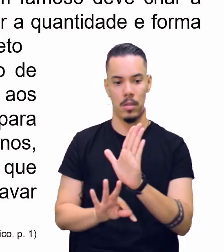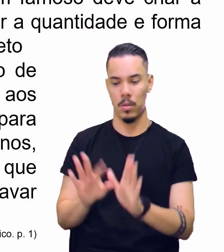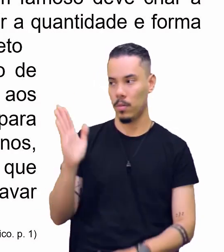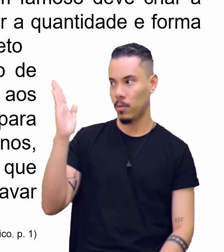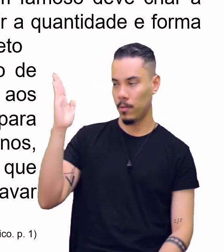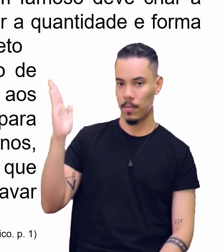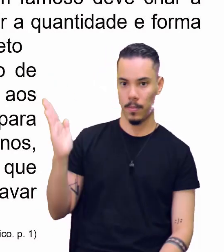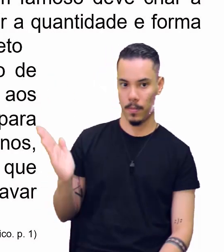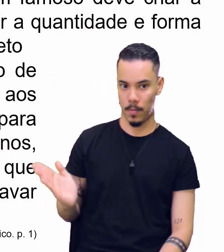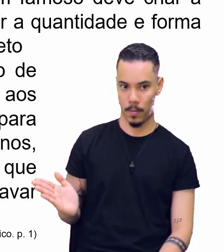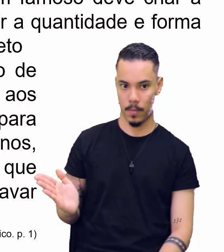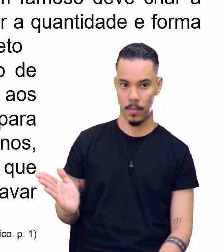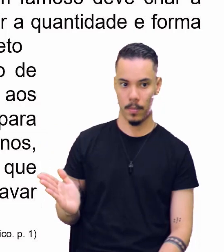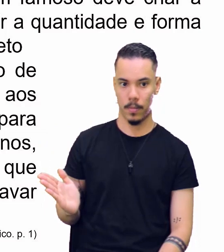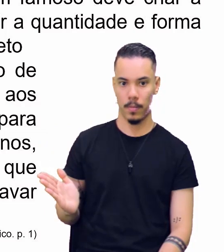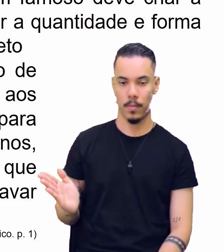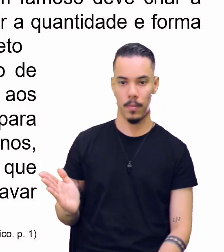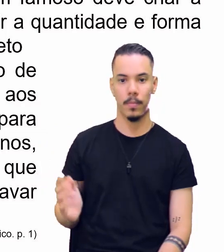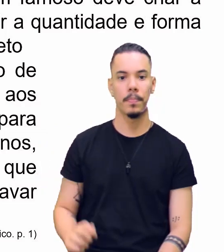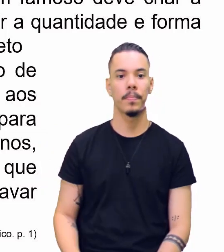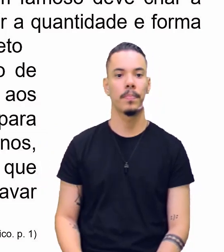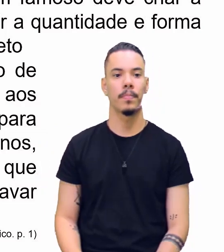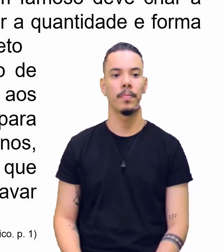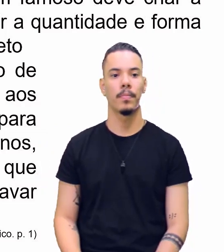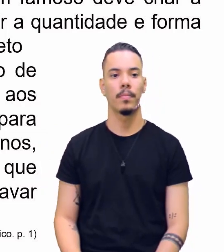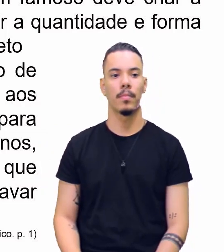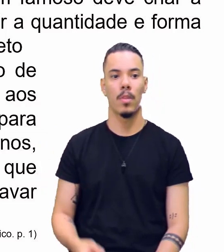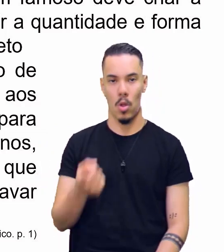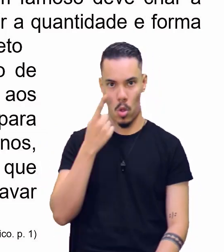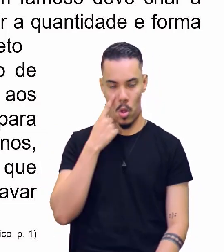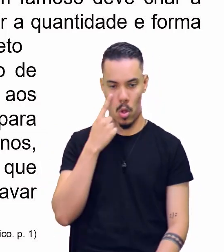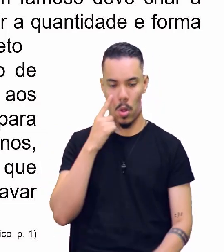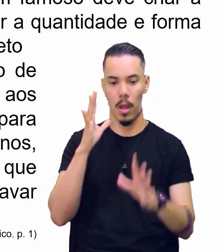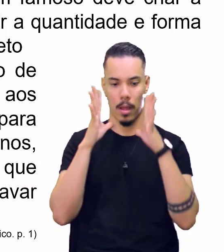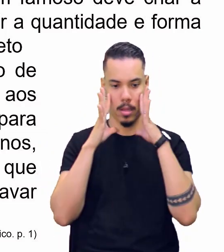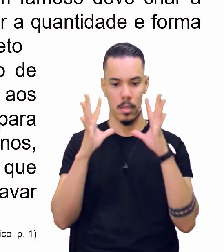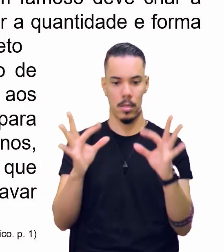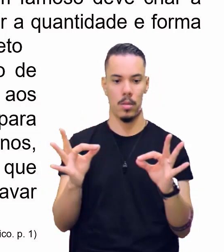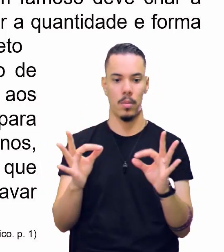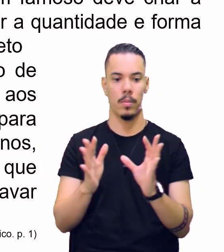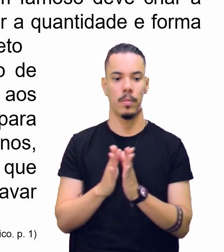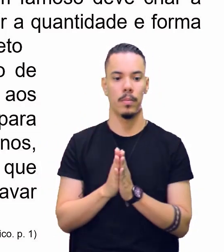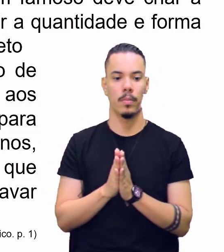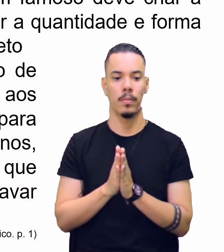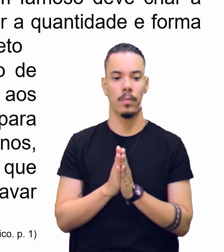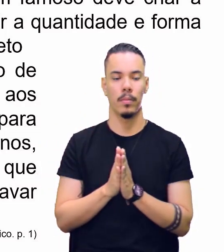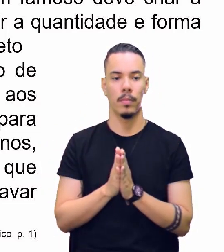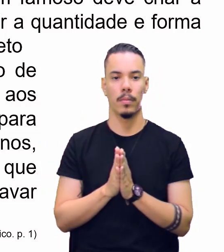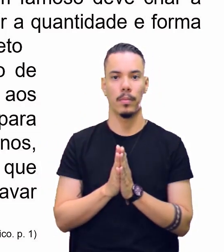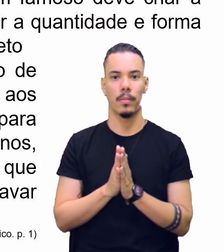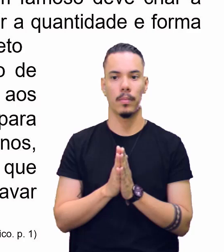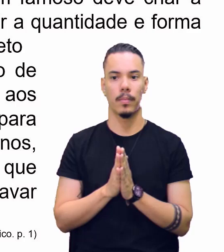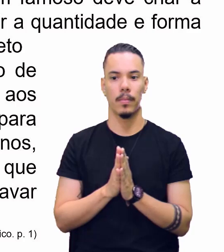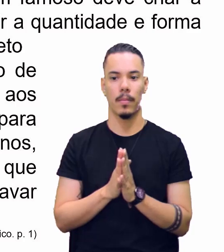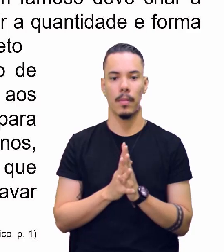Oliveira, Sem Papas na Língua. Preste atenção. Atenção à